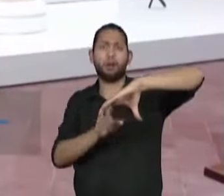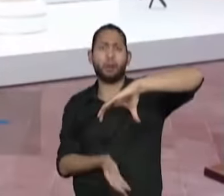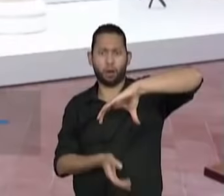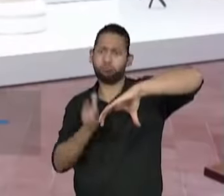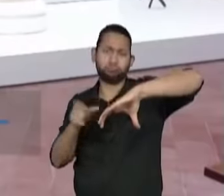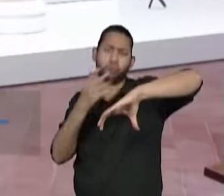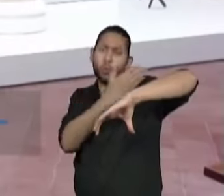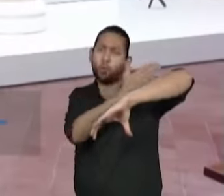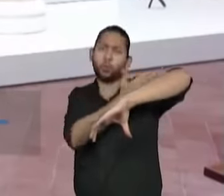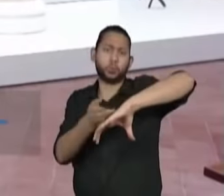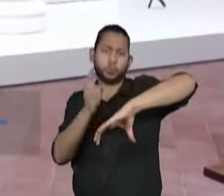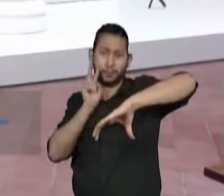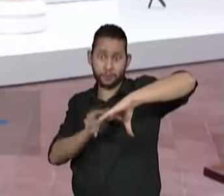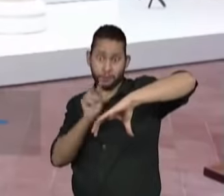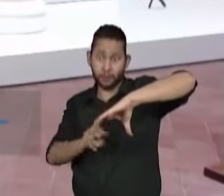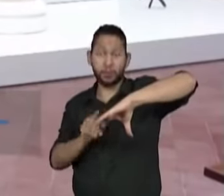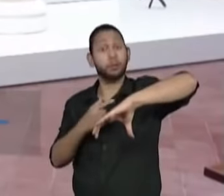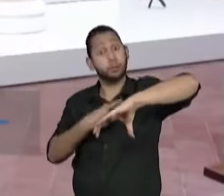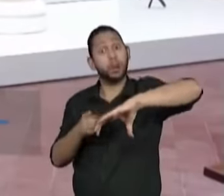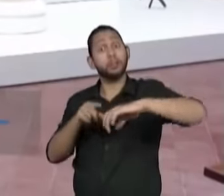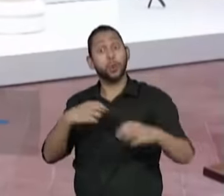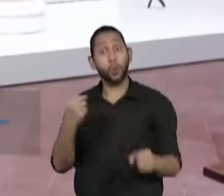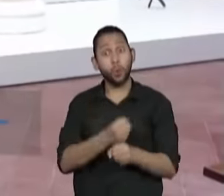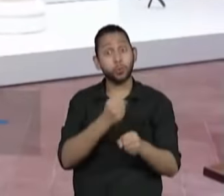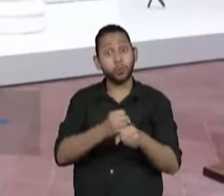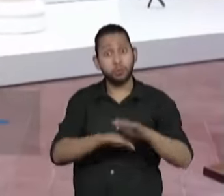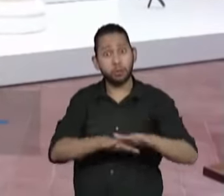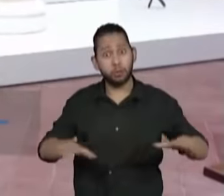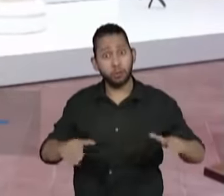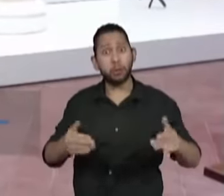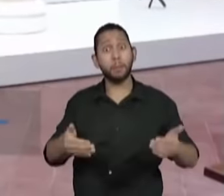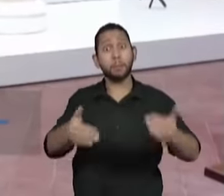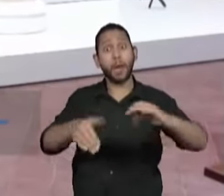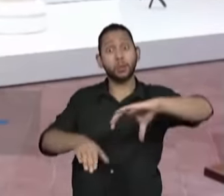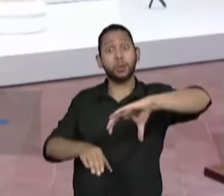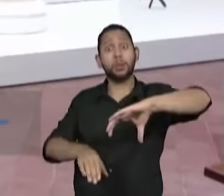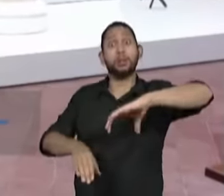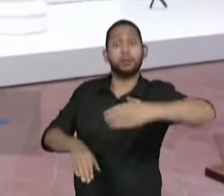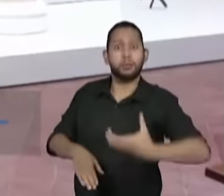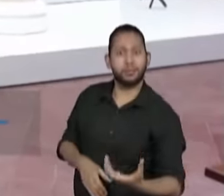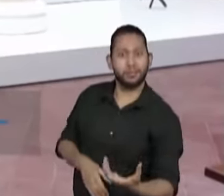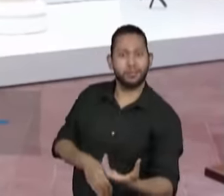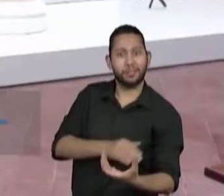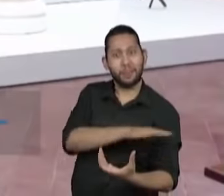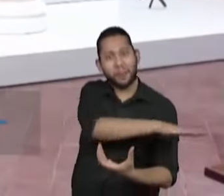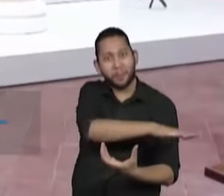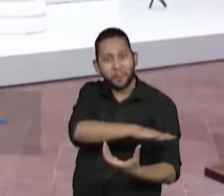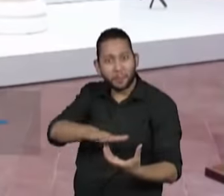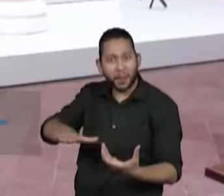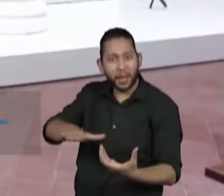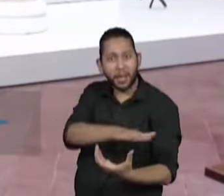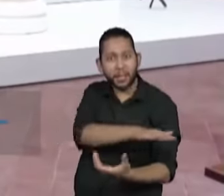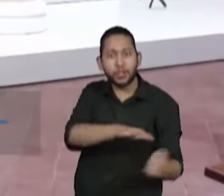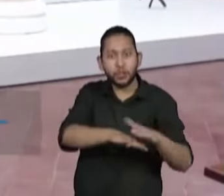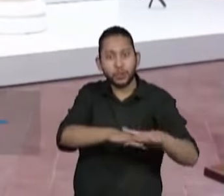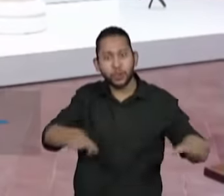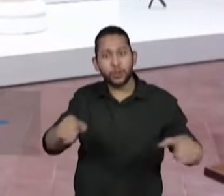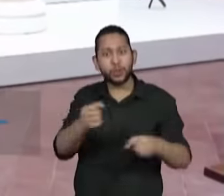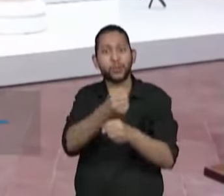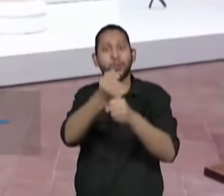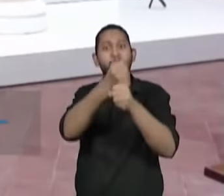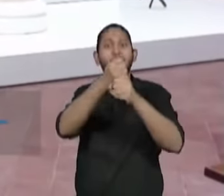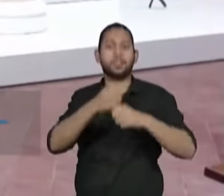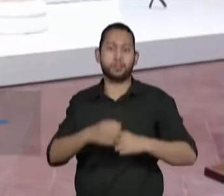com o seu ápice, né, ou com a sua chave voltada para cima, nós temos esse arco invertido, ou seja, a chave dele é voltada para baixo, tá?